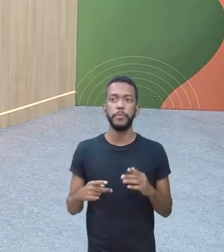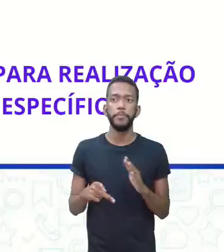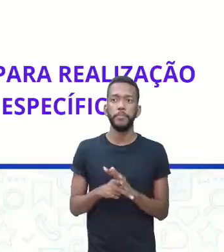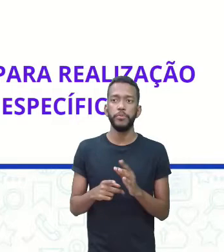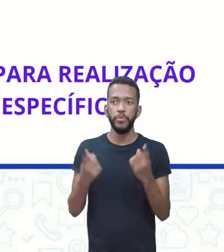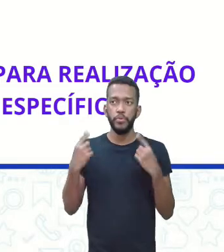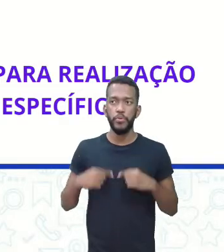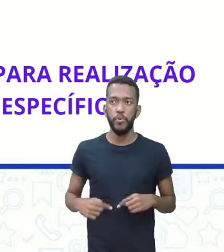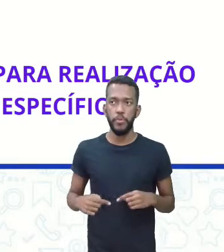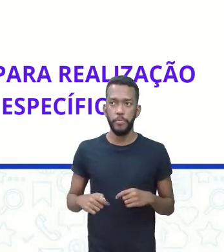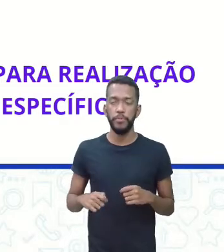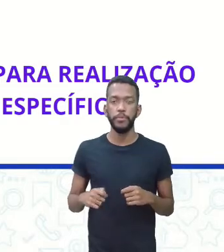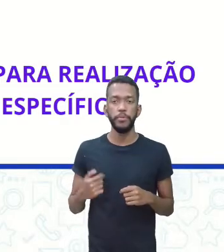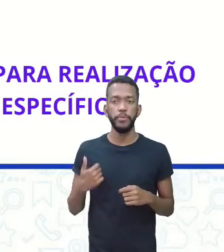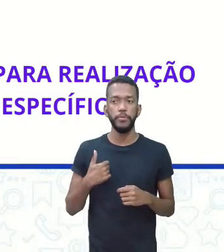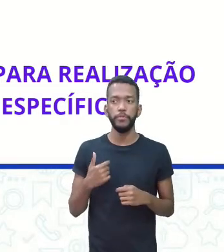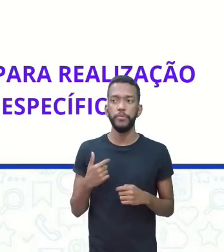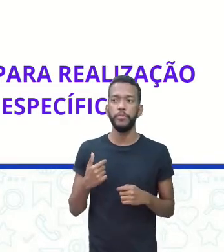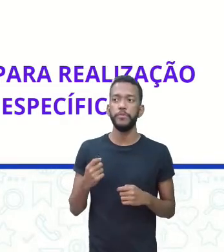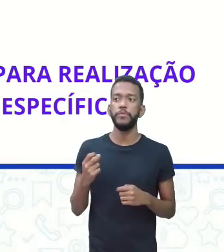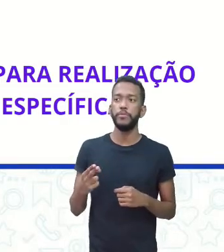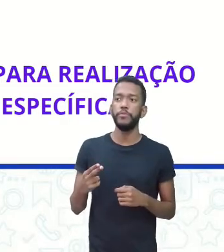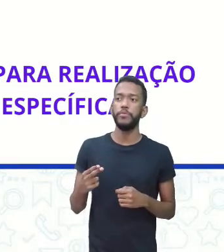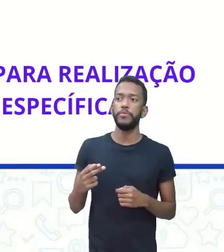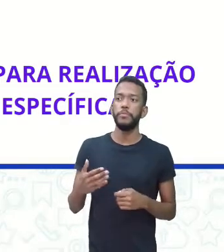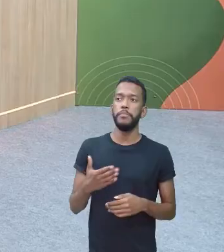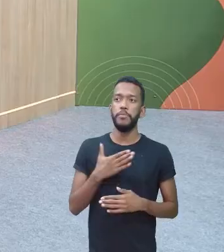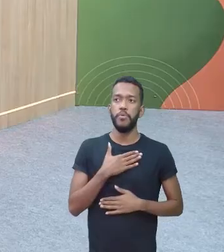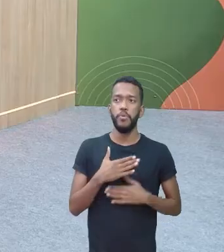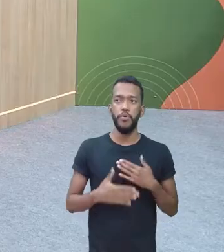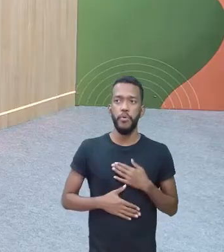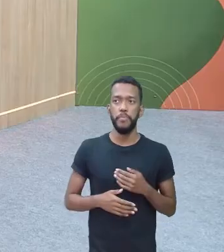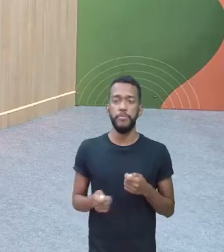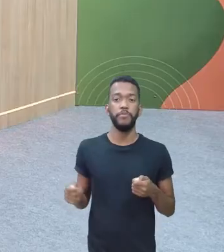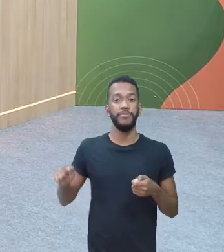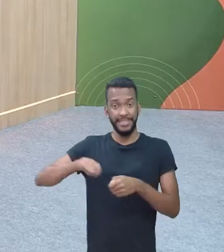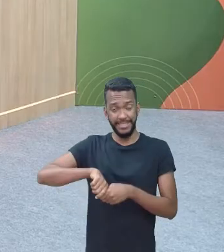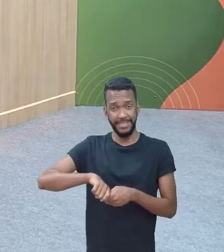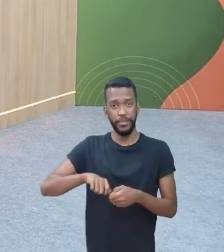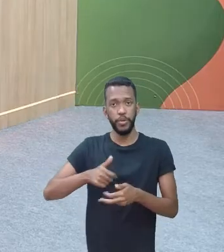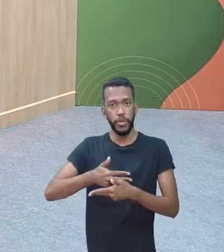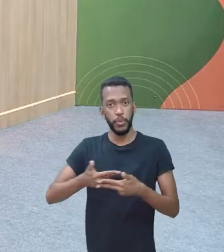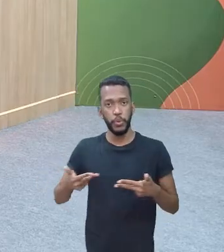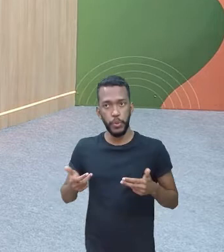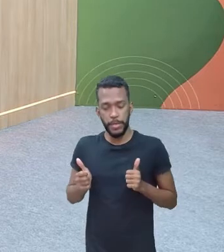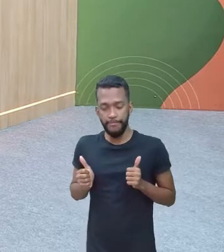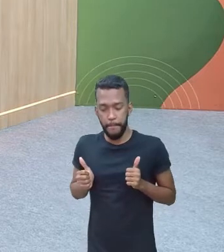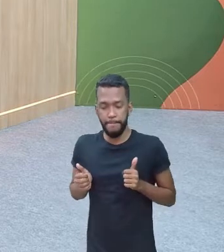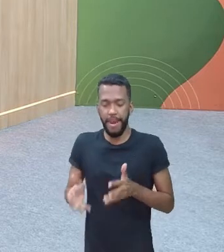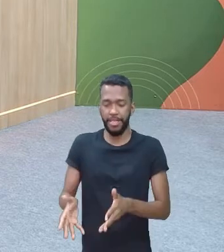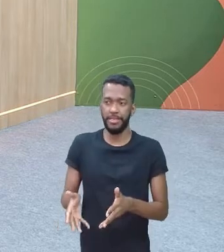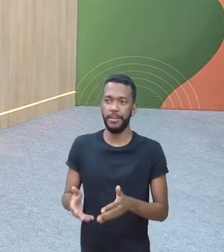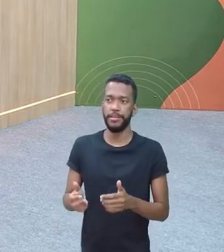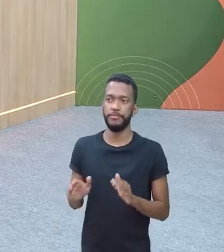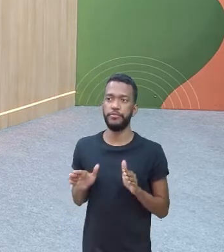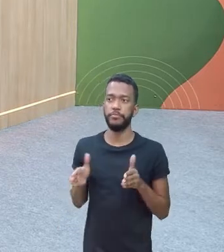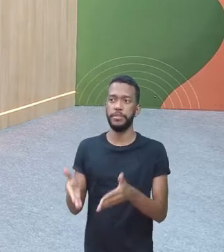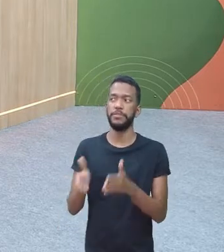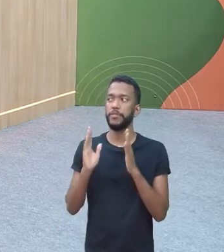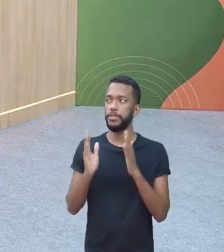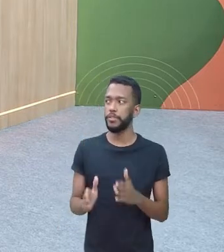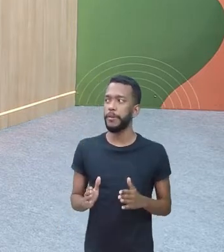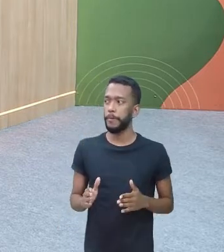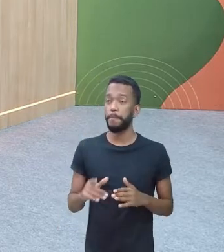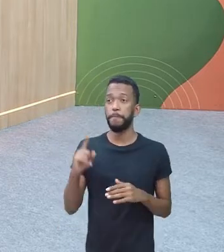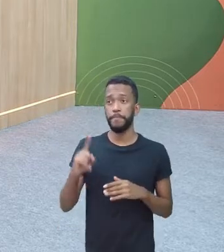condicionar o corpo. Então, eu vou condicionar o meu corpo para alguma prática específica, certo? Seja